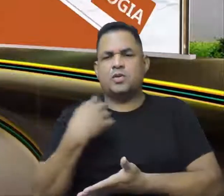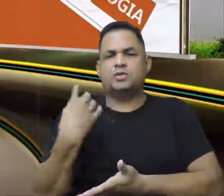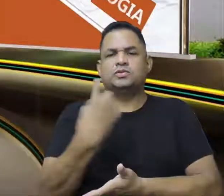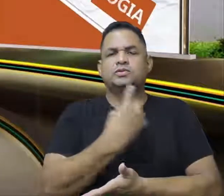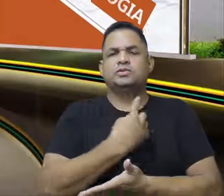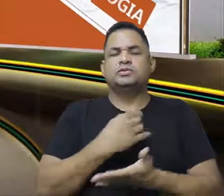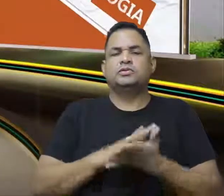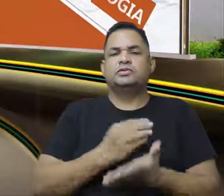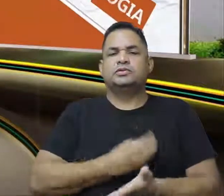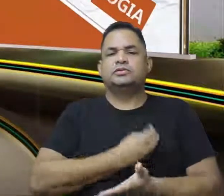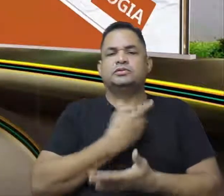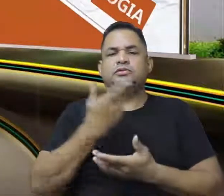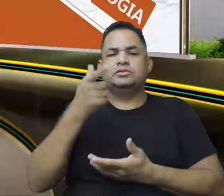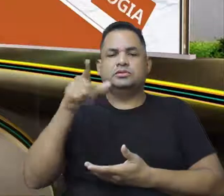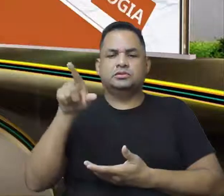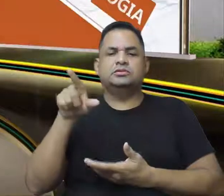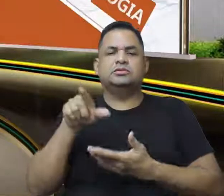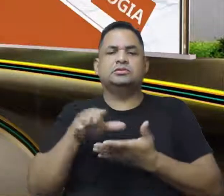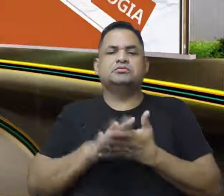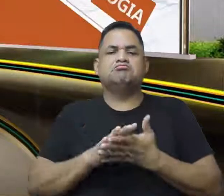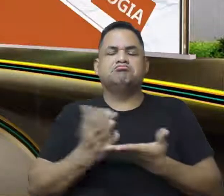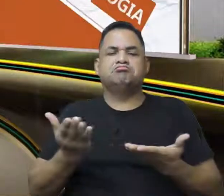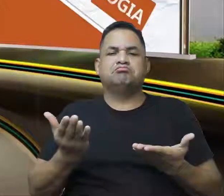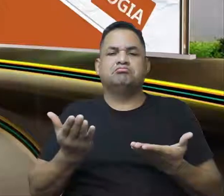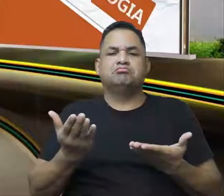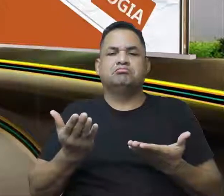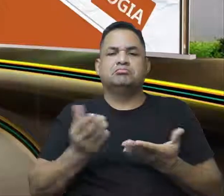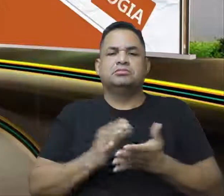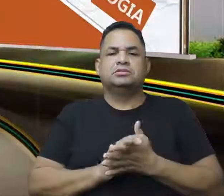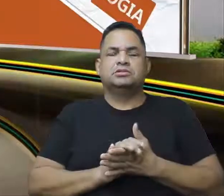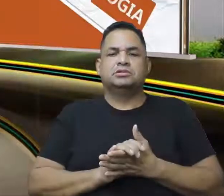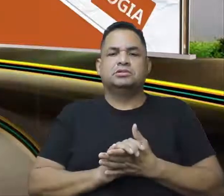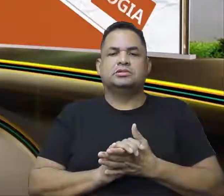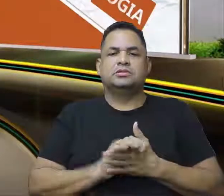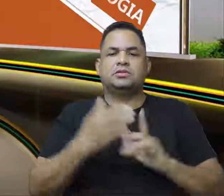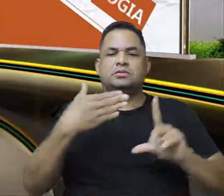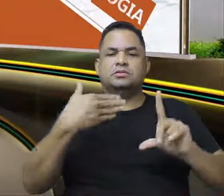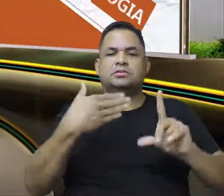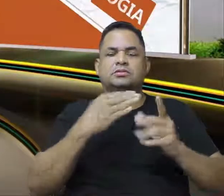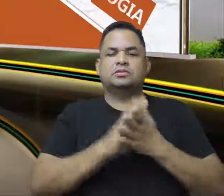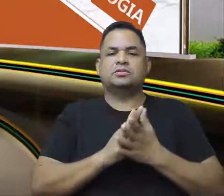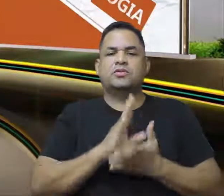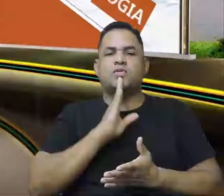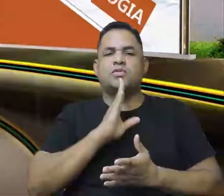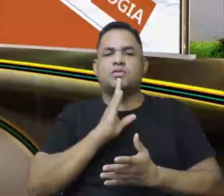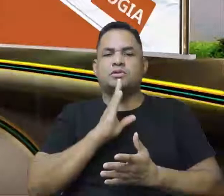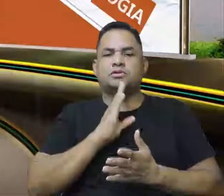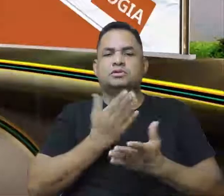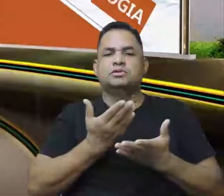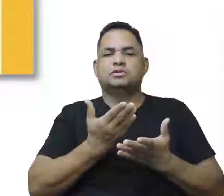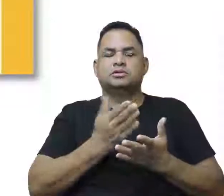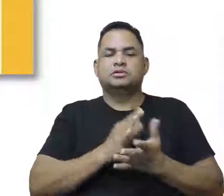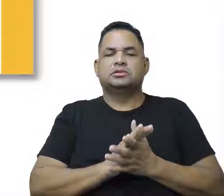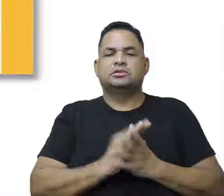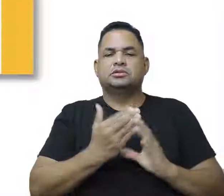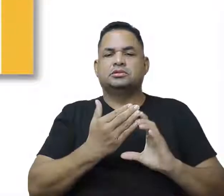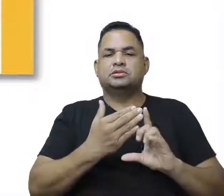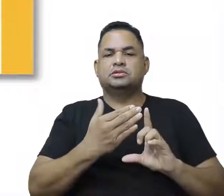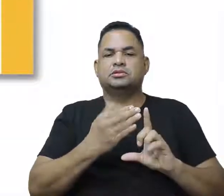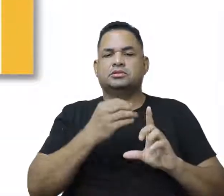para o nosso meio e para outras questões, tá certo? Então, vamos ao quadro conhecer aí os conteúdos da aula de hoje,